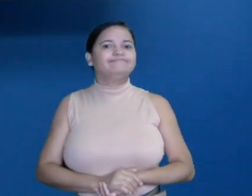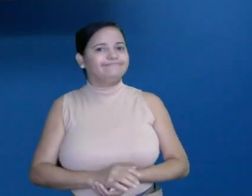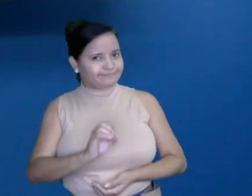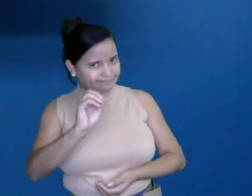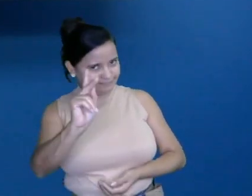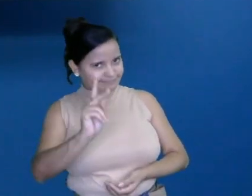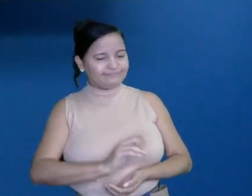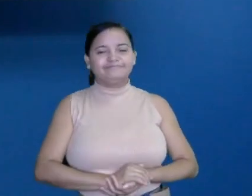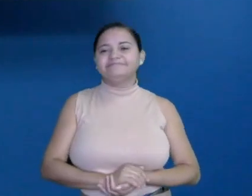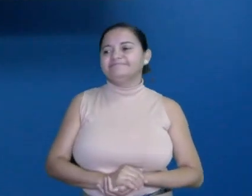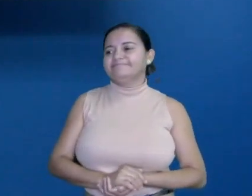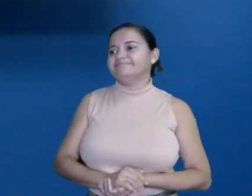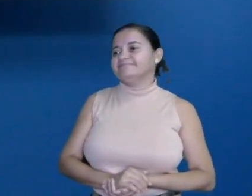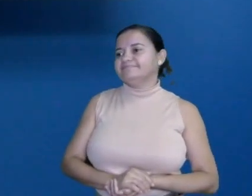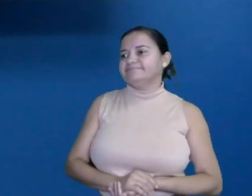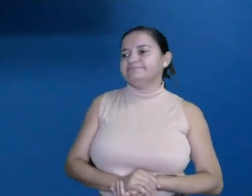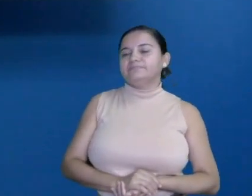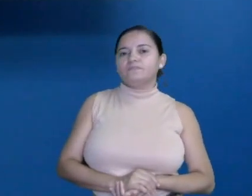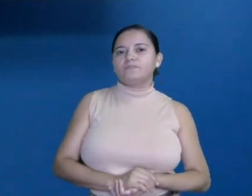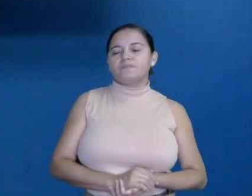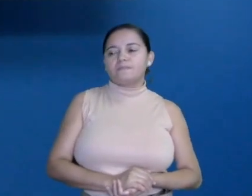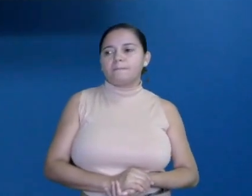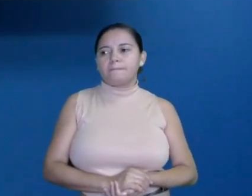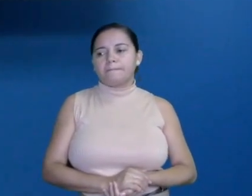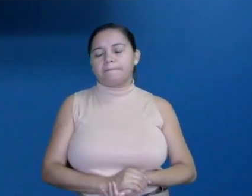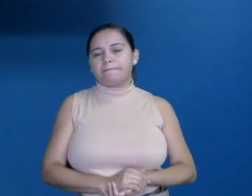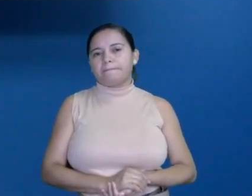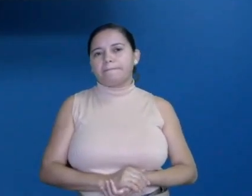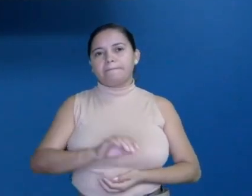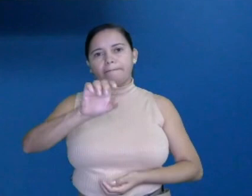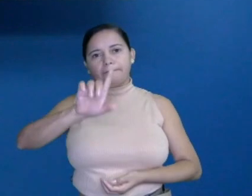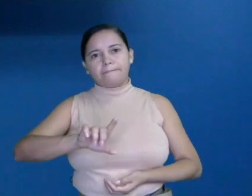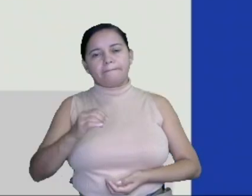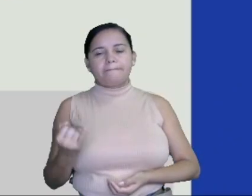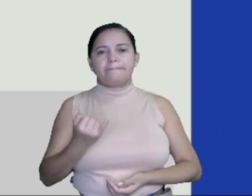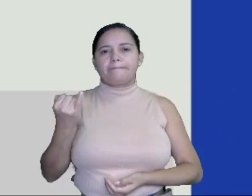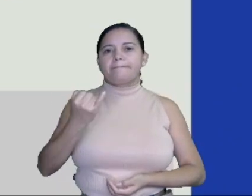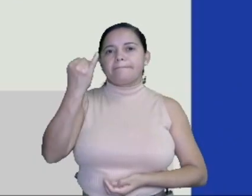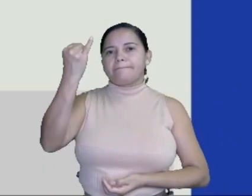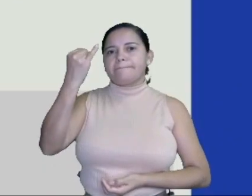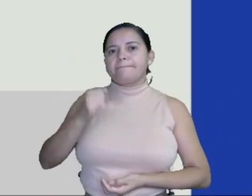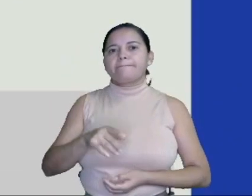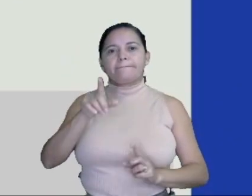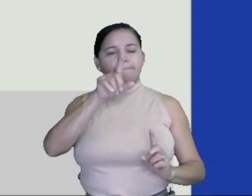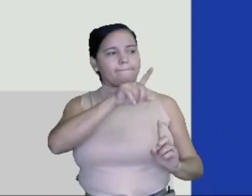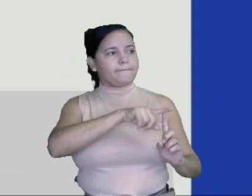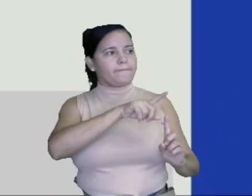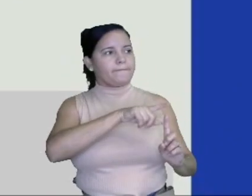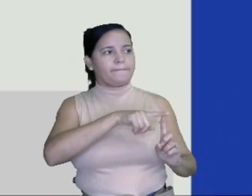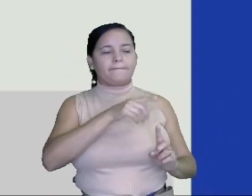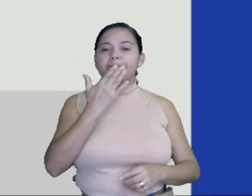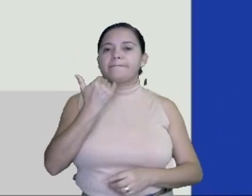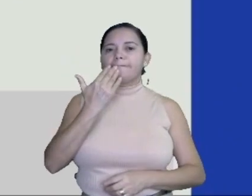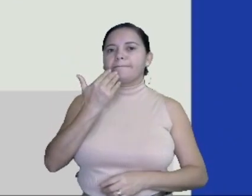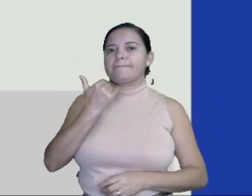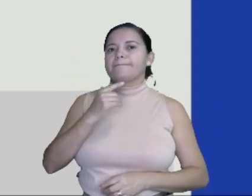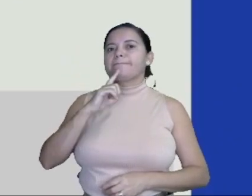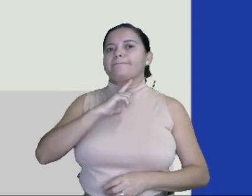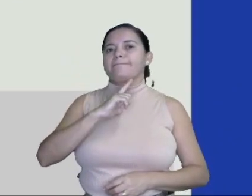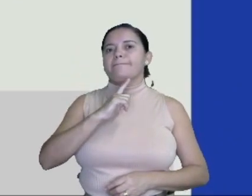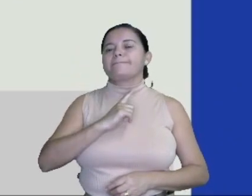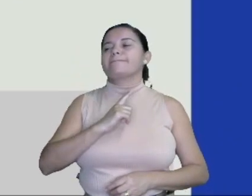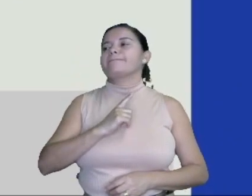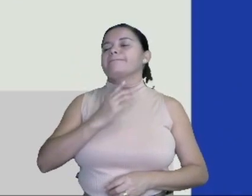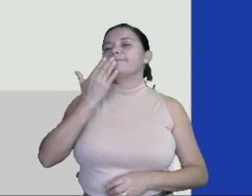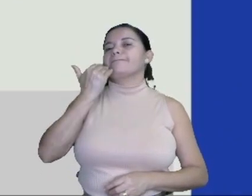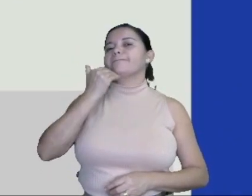energéticos, ok? Então vamos lá. É importante que cada um desses tipos de alimentos estejam em nossas